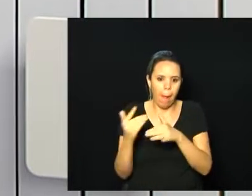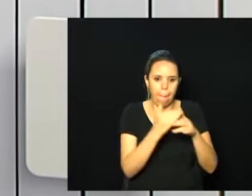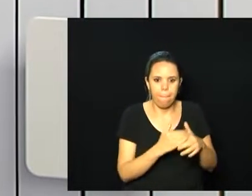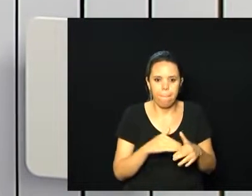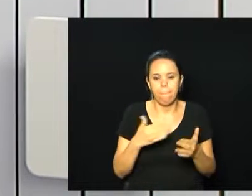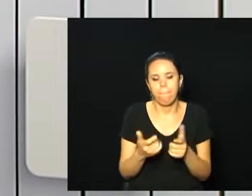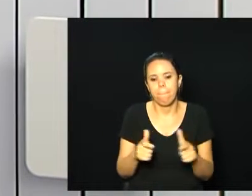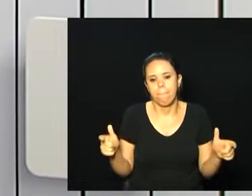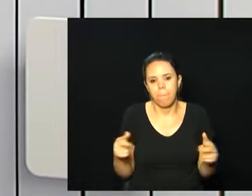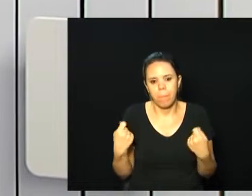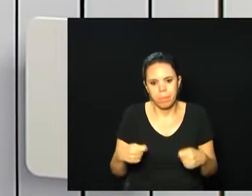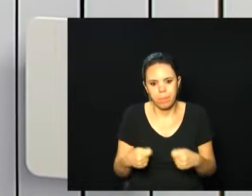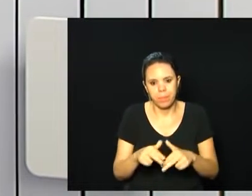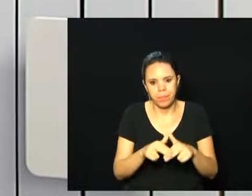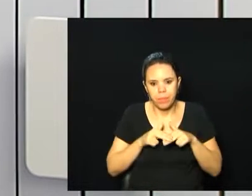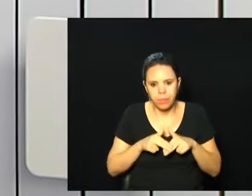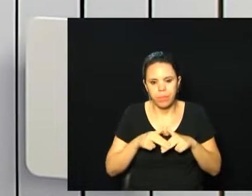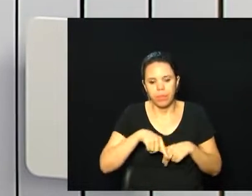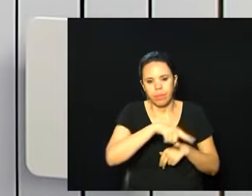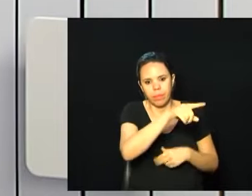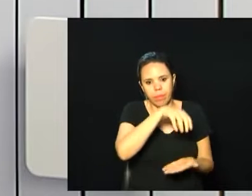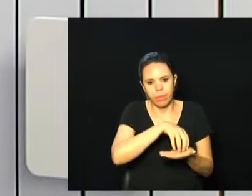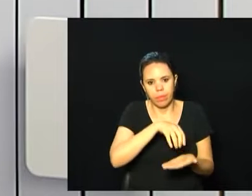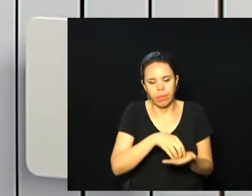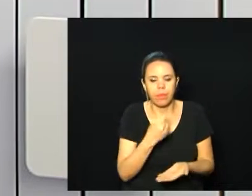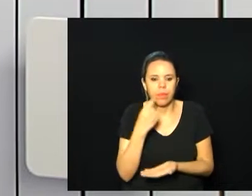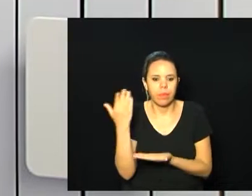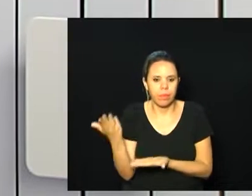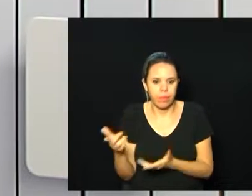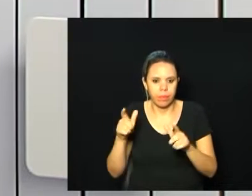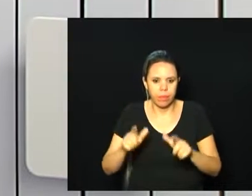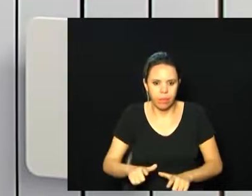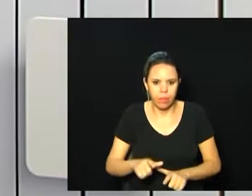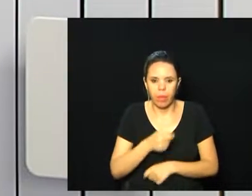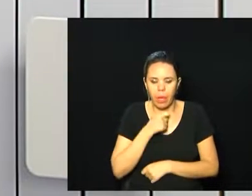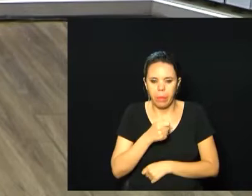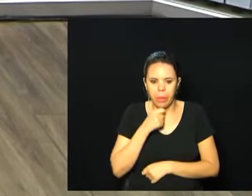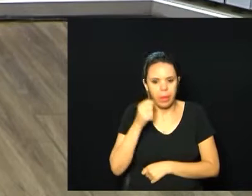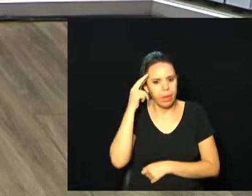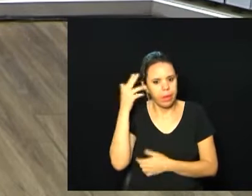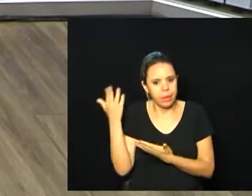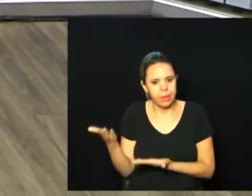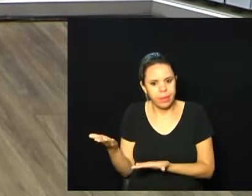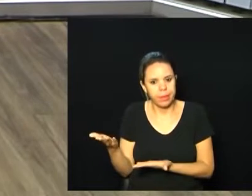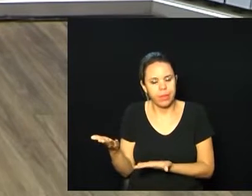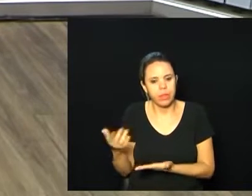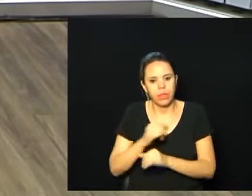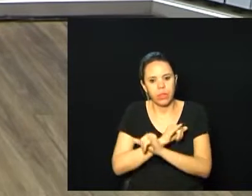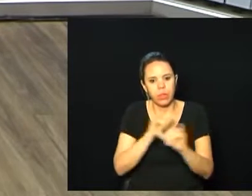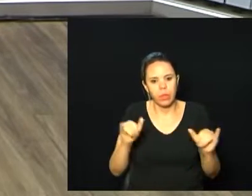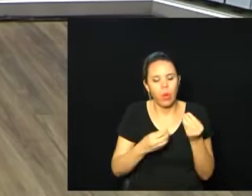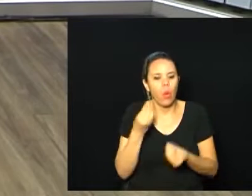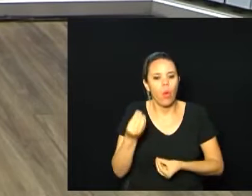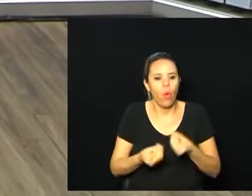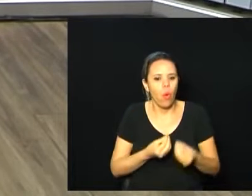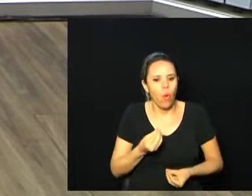até aumenta. Por isso, a gente vai até o Hemocentro de Campinas, onde está o repórter André Aranha, que vai contar pra gente como que